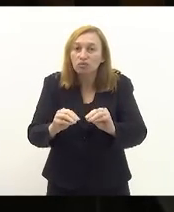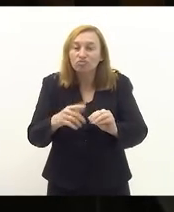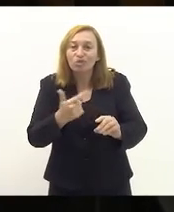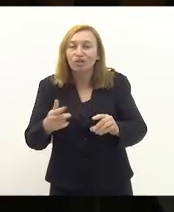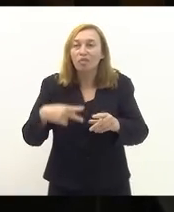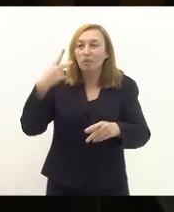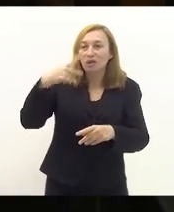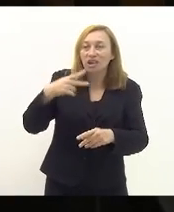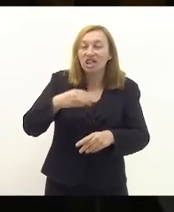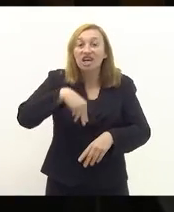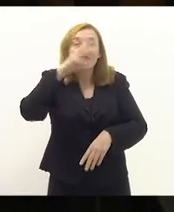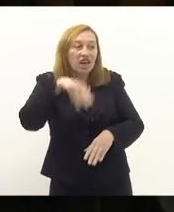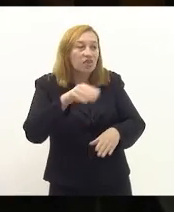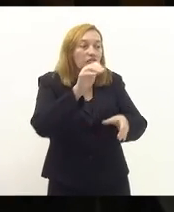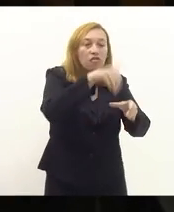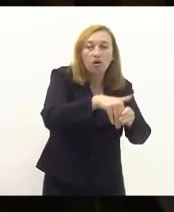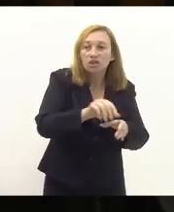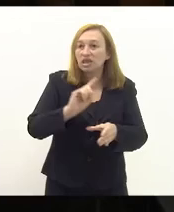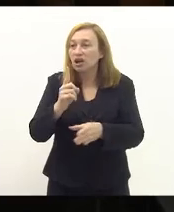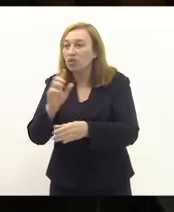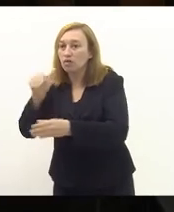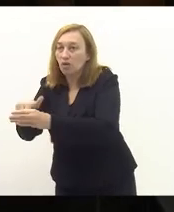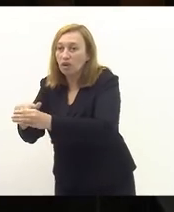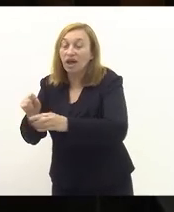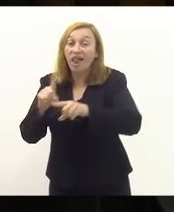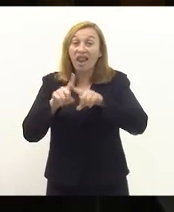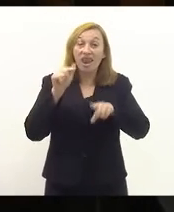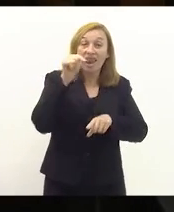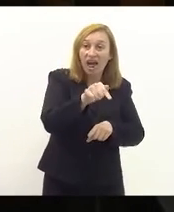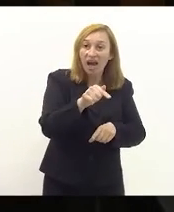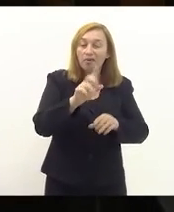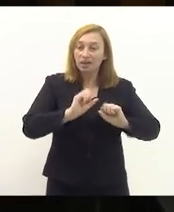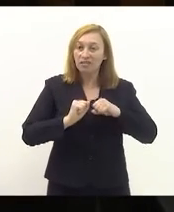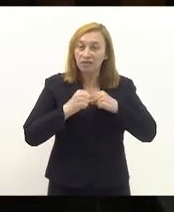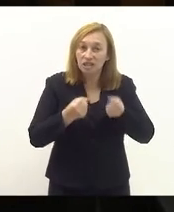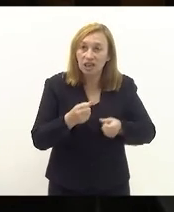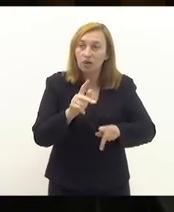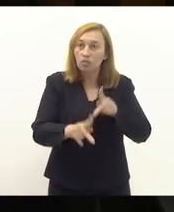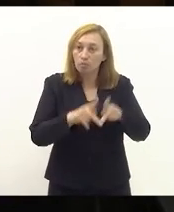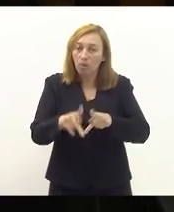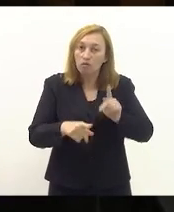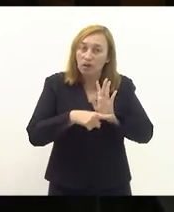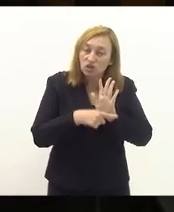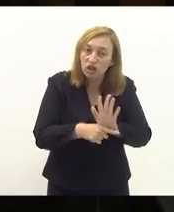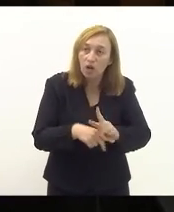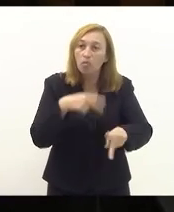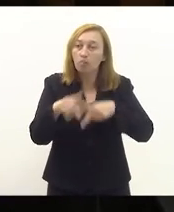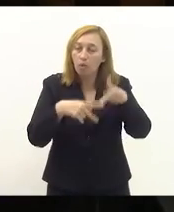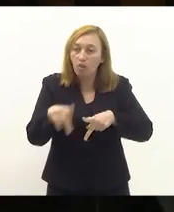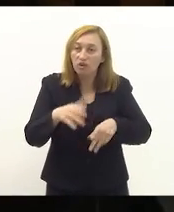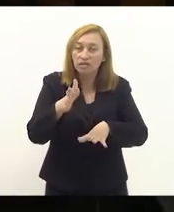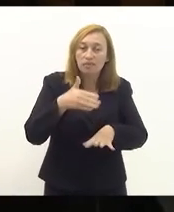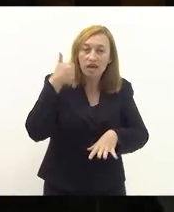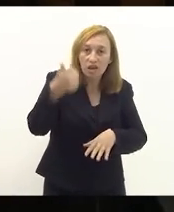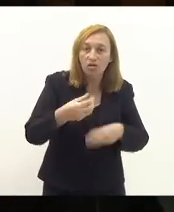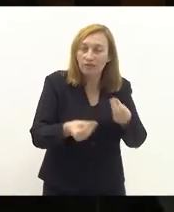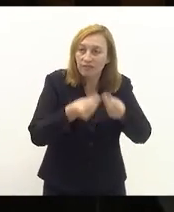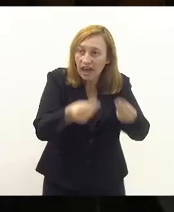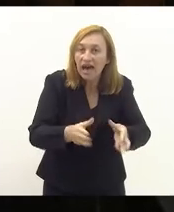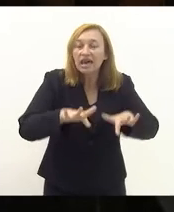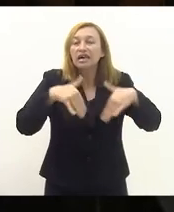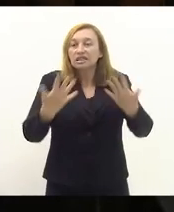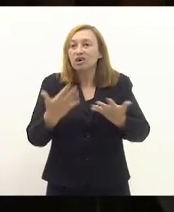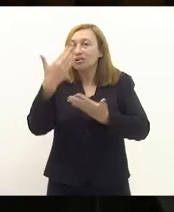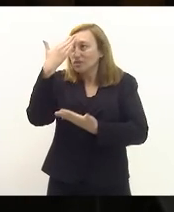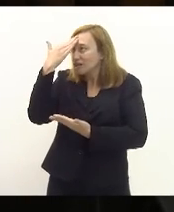politicagem de quem vota que não vota lá foi feito para defender o povo para atender o povo e para dar o melhor Então